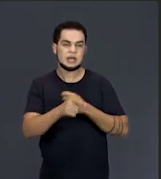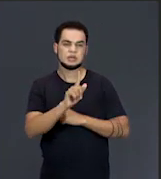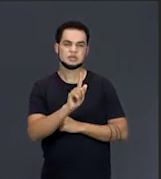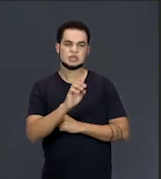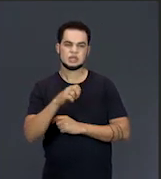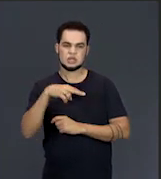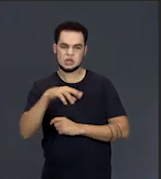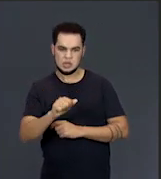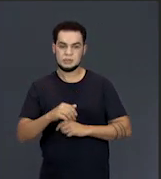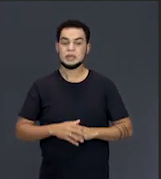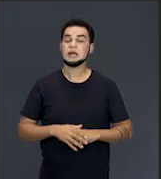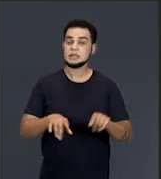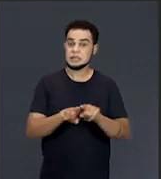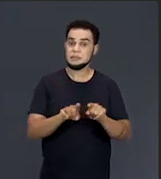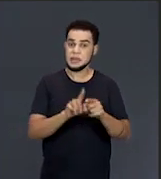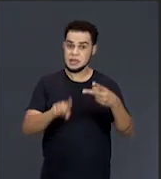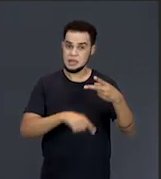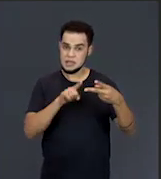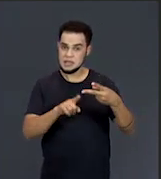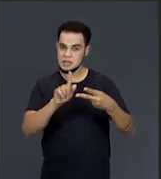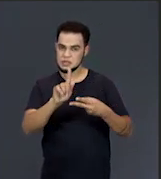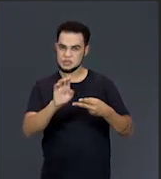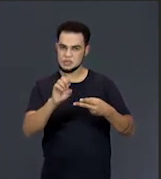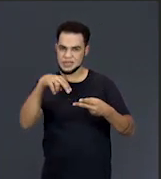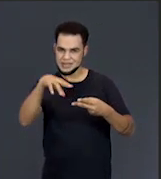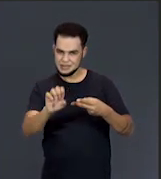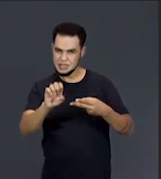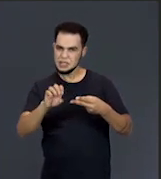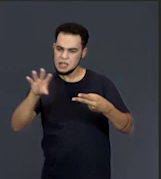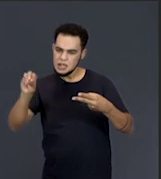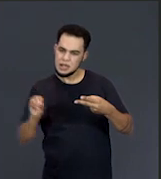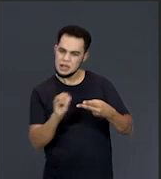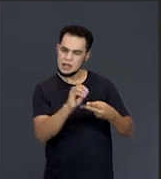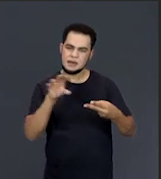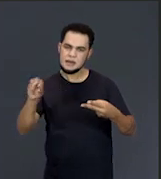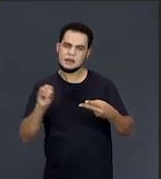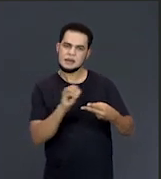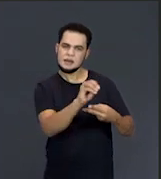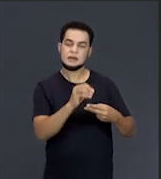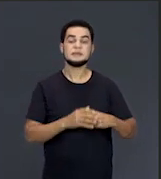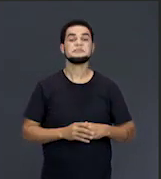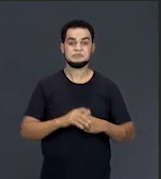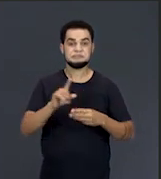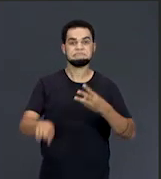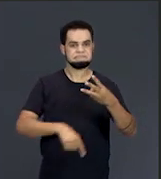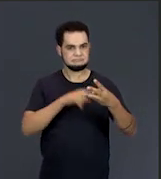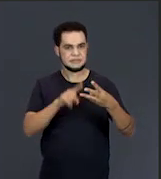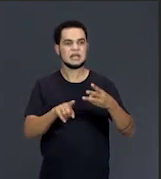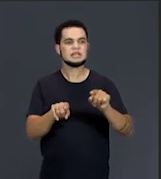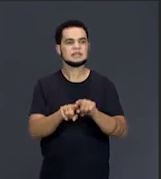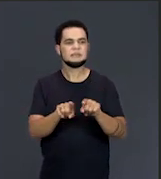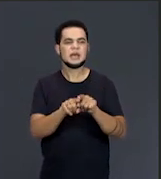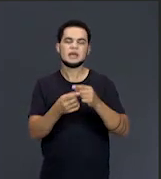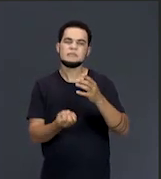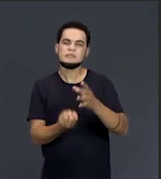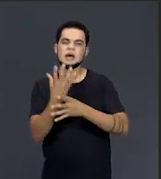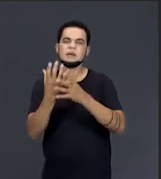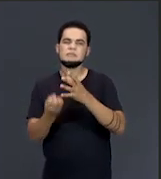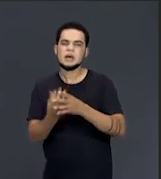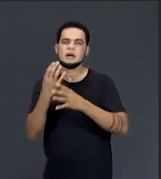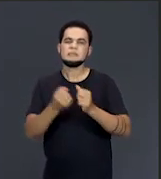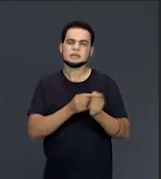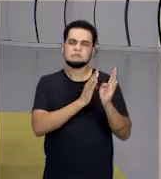transplantar genes de uma espécie para outra e constituir sequências de DNA